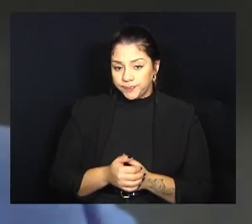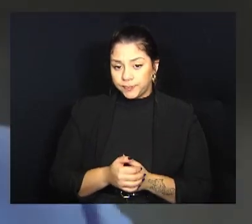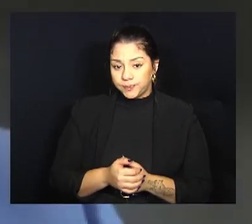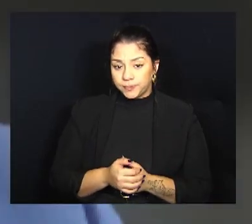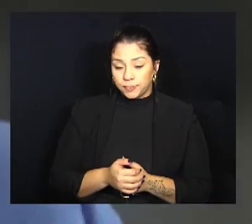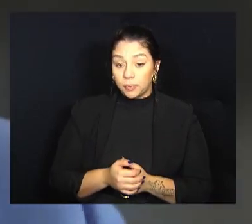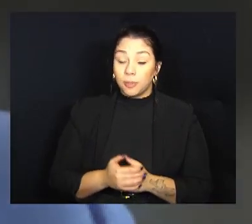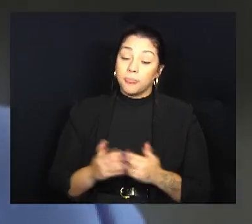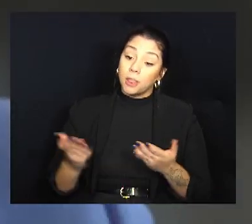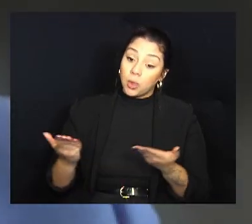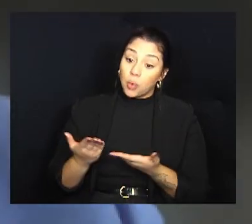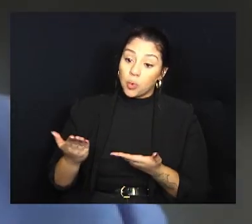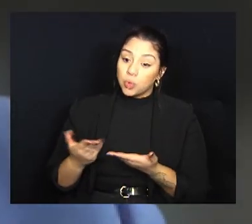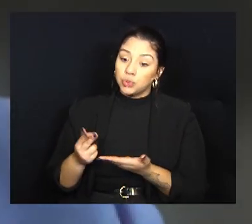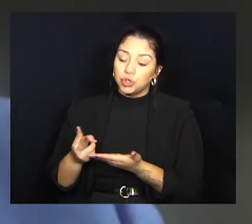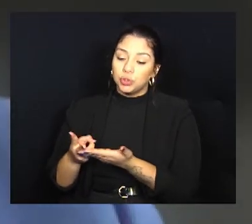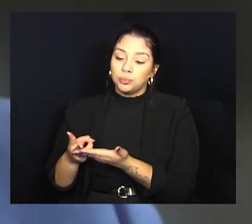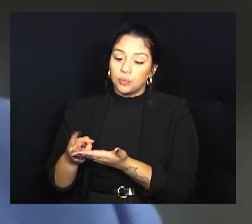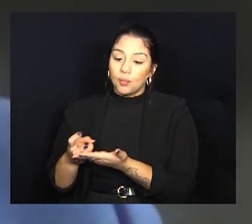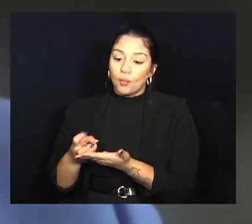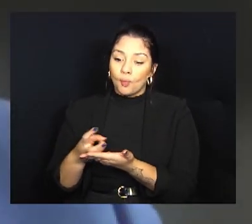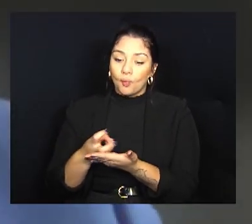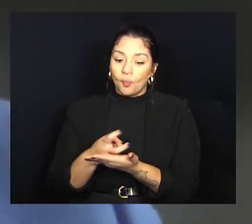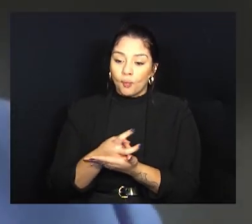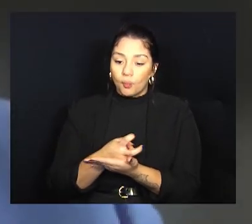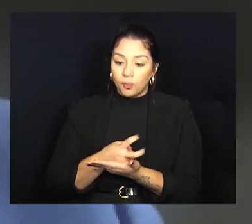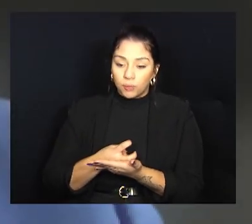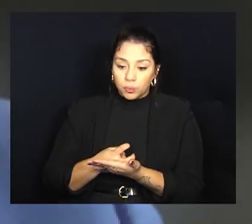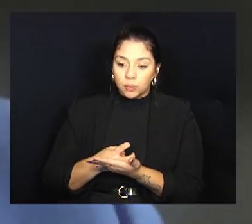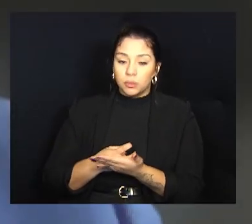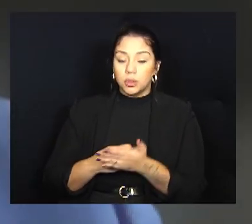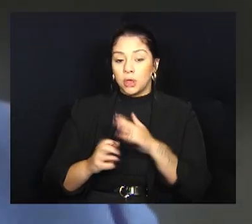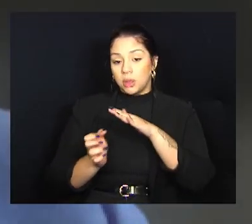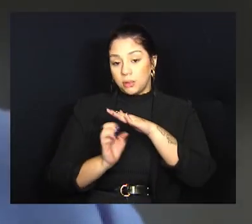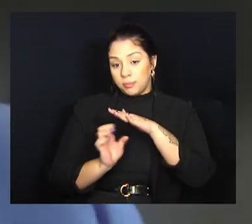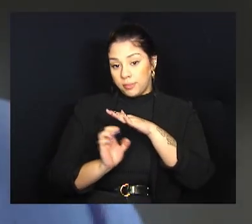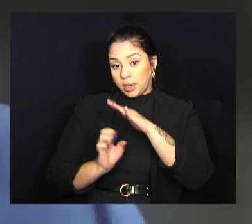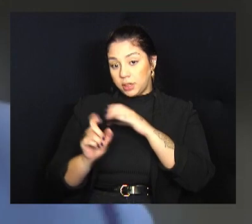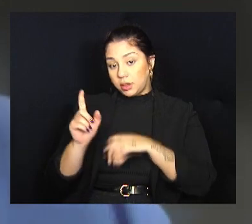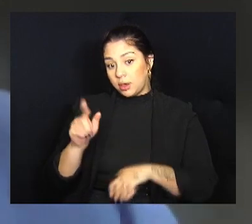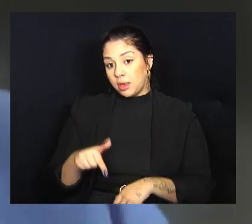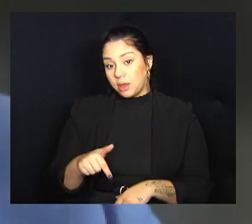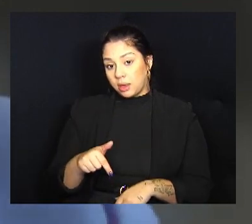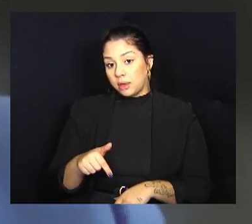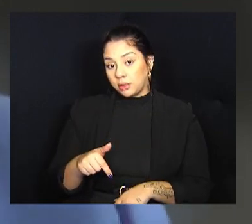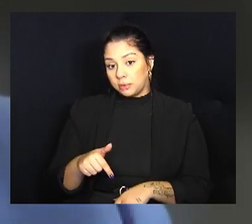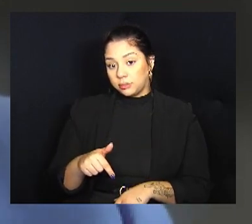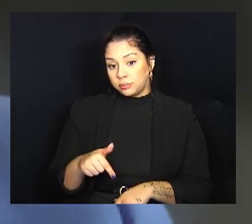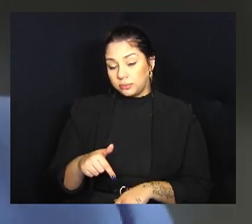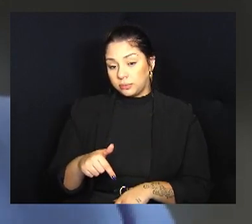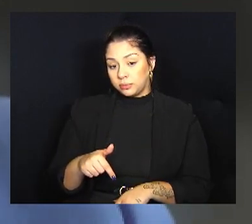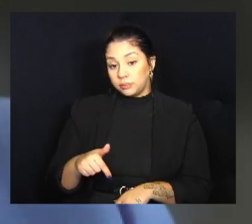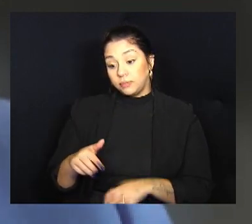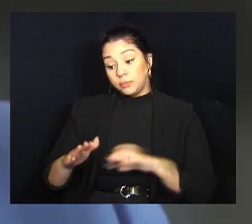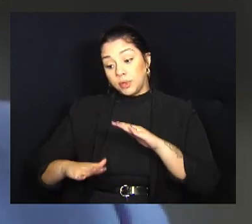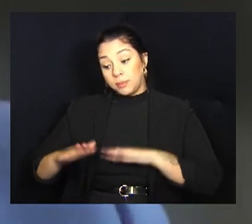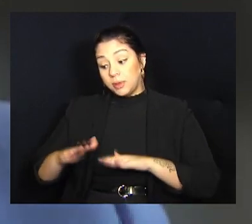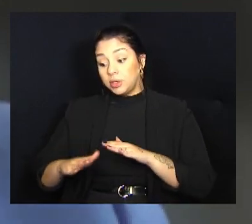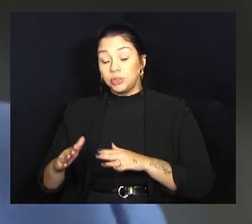Hoje a tributação para empresas ocorre de acordo com o ramo de